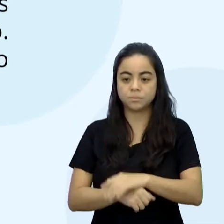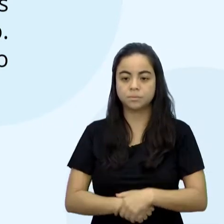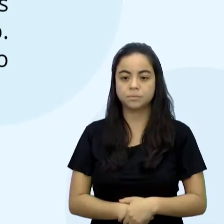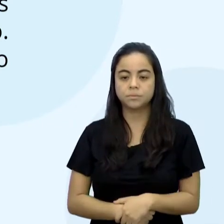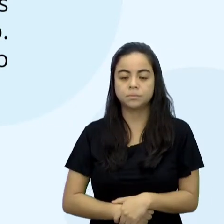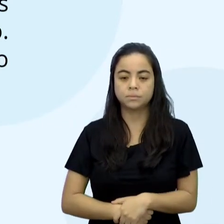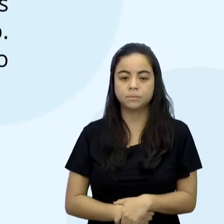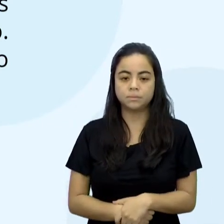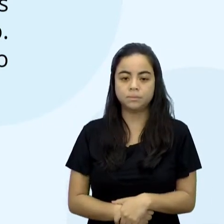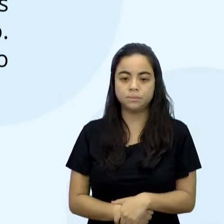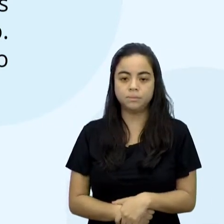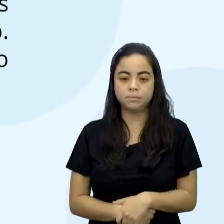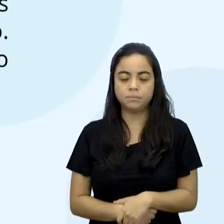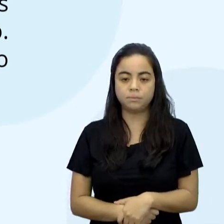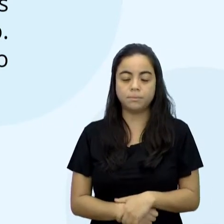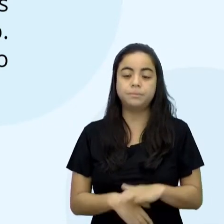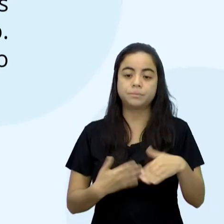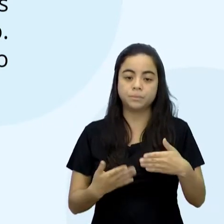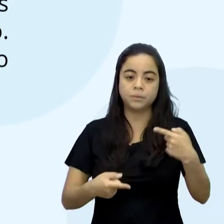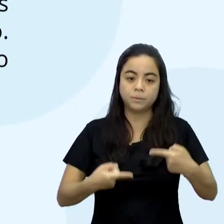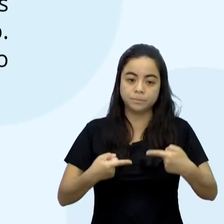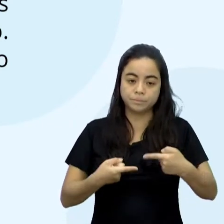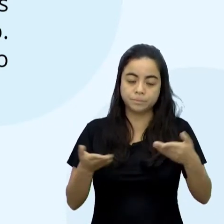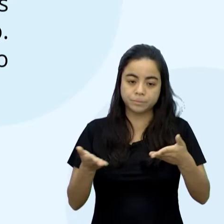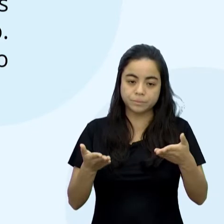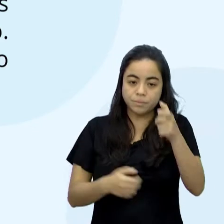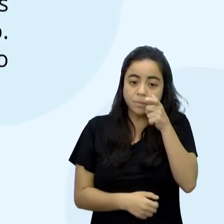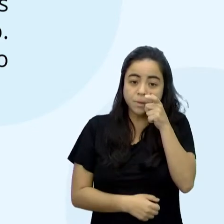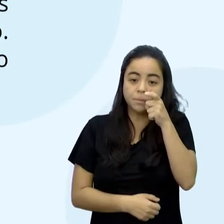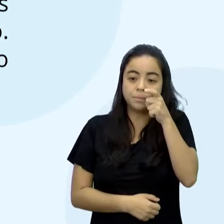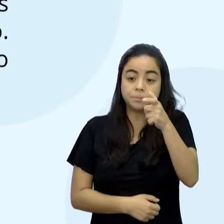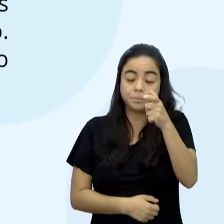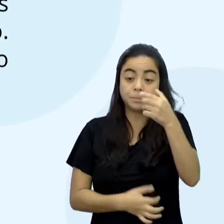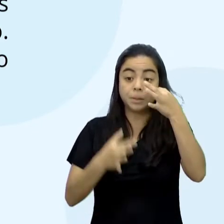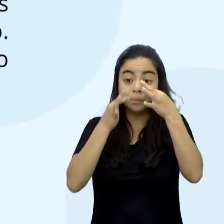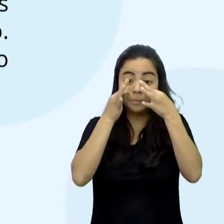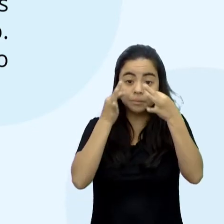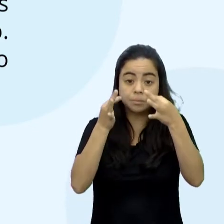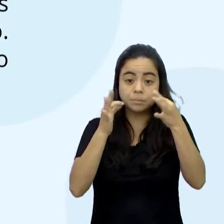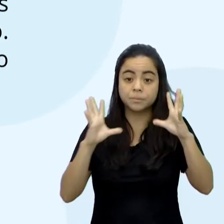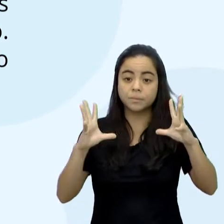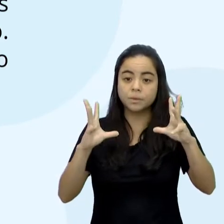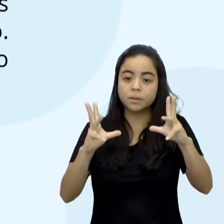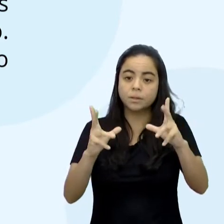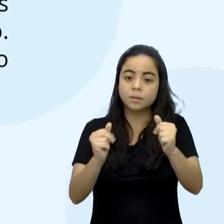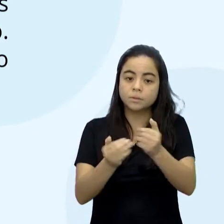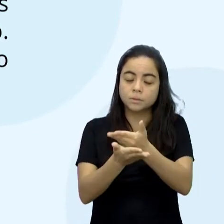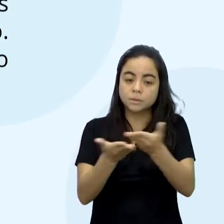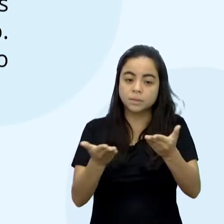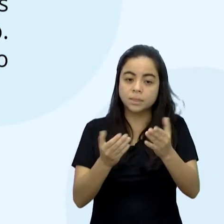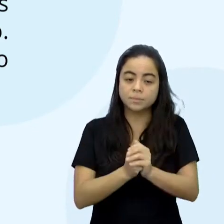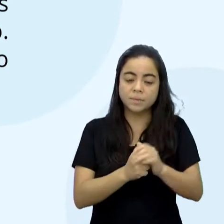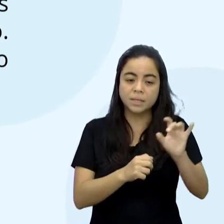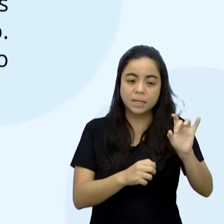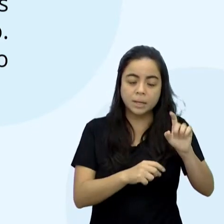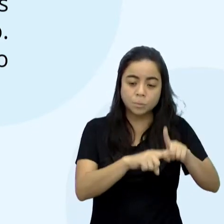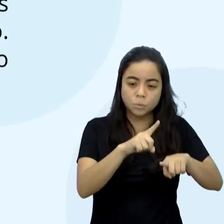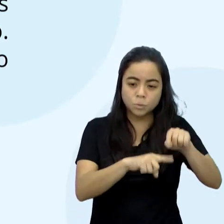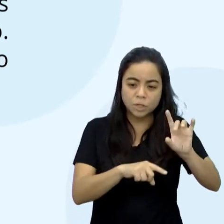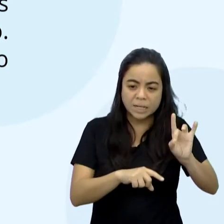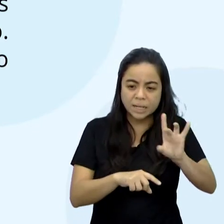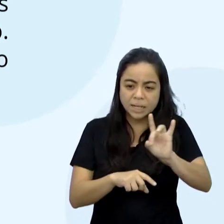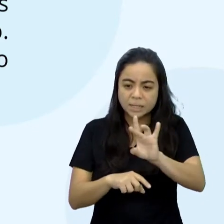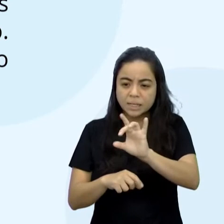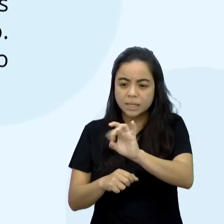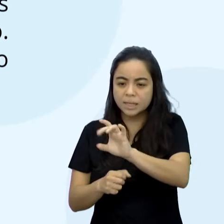dilui. Uhum. Essa discussão é interessante para alertar todos vocês de que cada produto